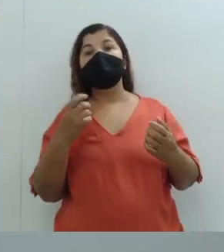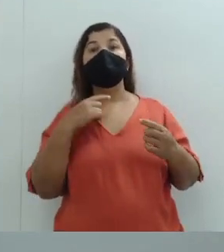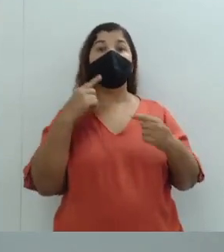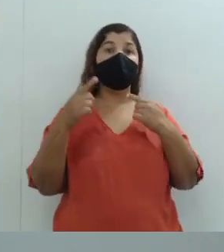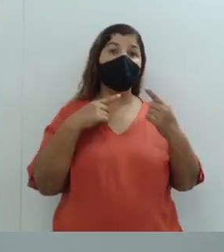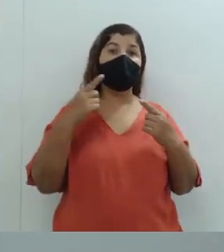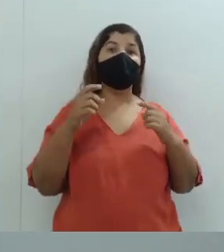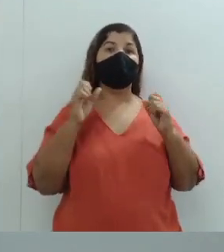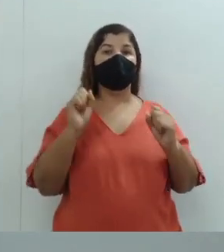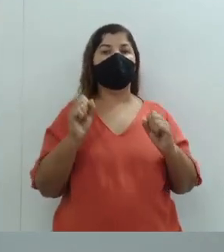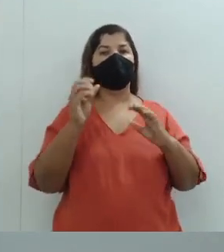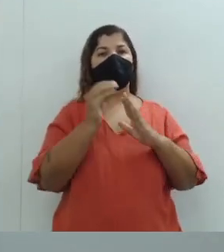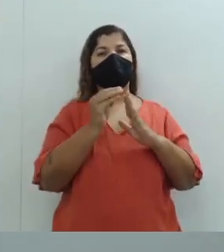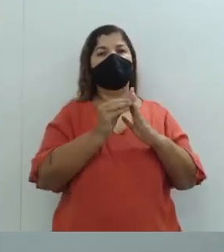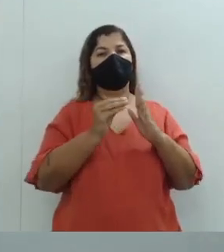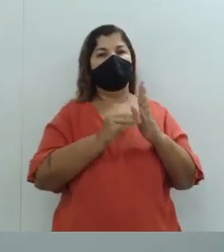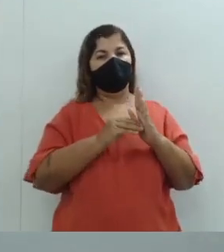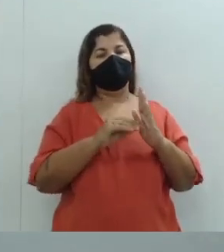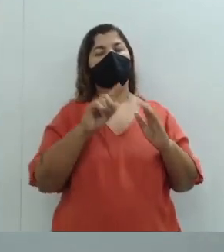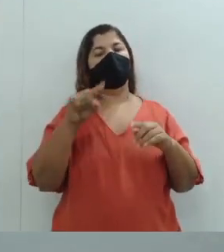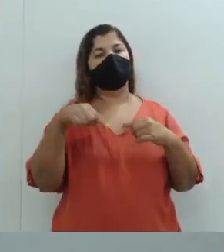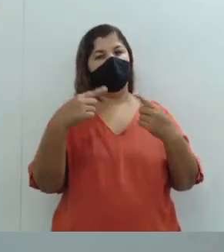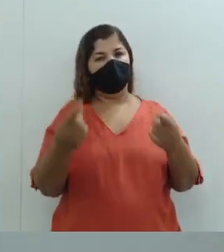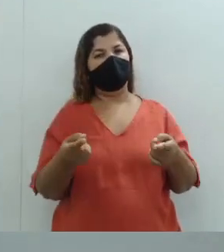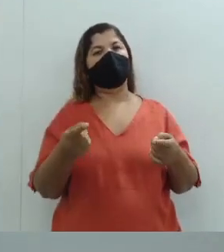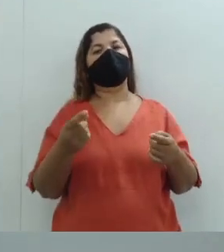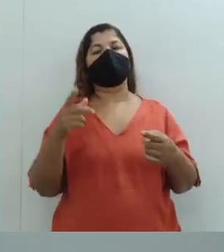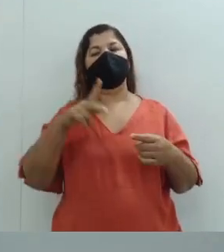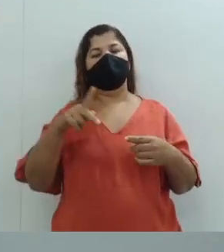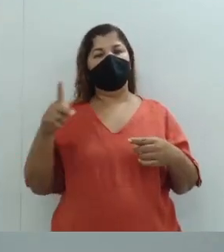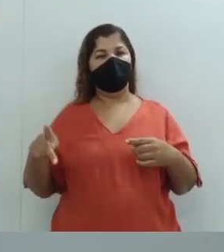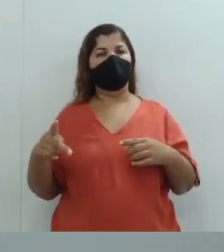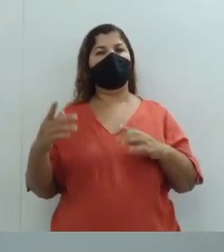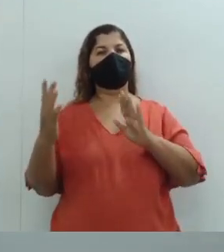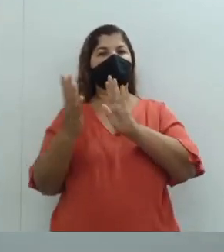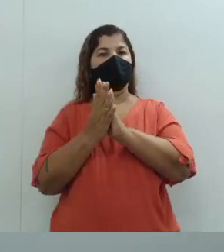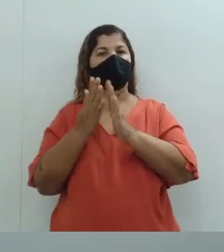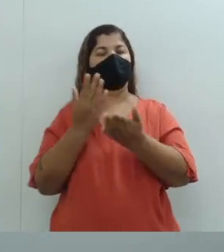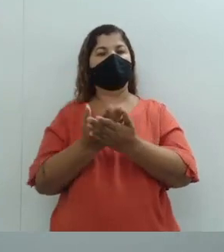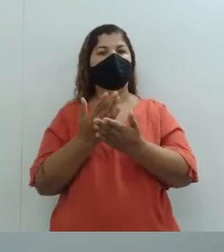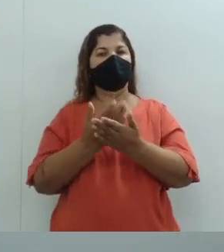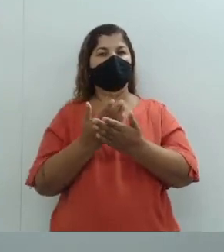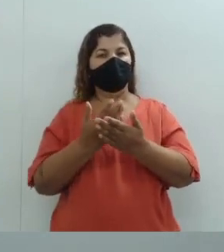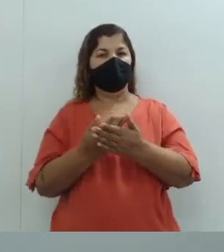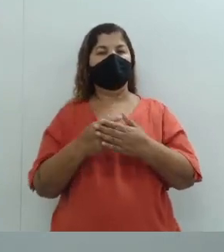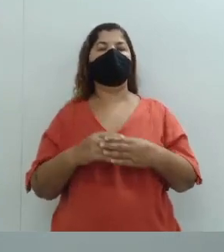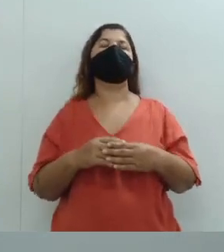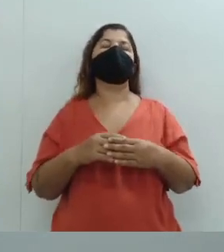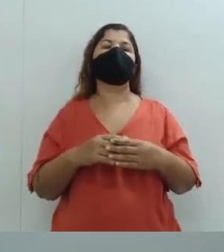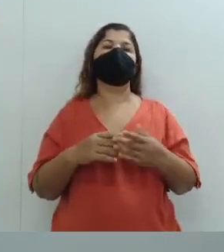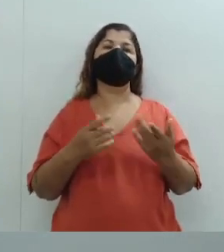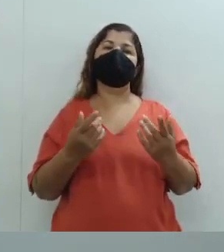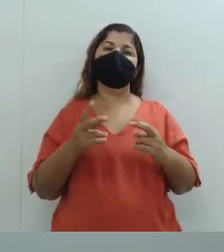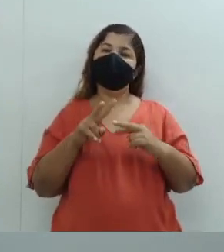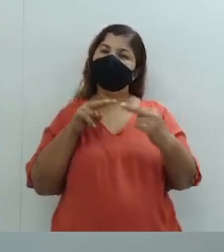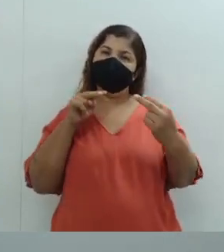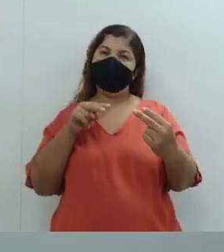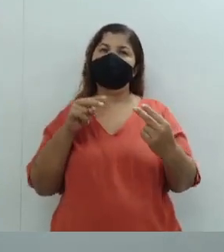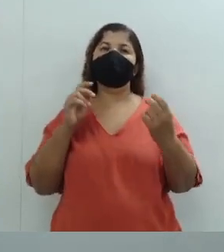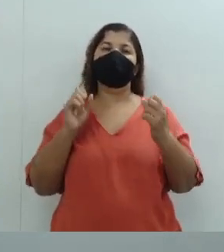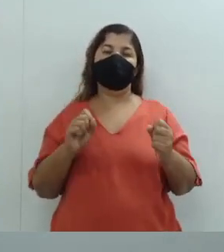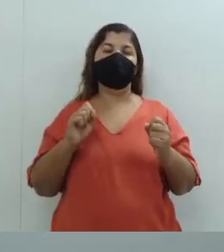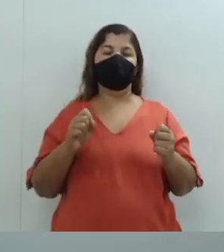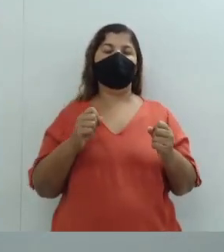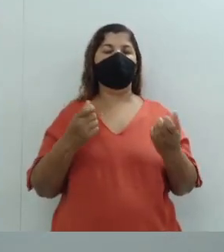você pode anotar ali e posteriormente você, com seu professor na escola, né, através dos meios digitais também, você pode até tirar essa